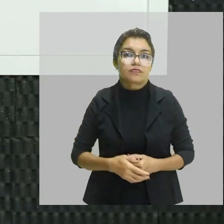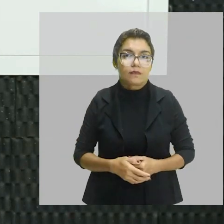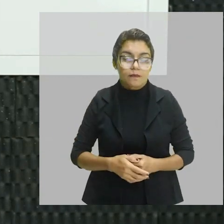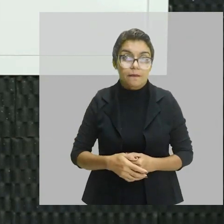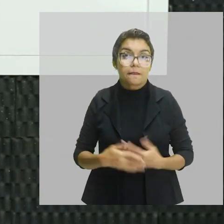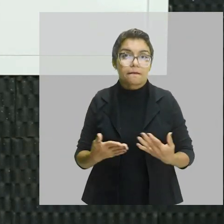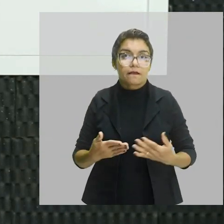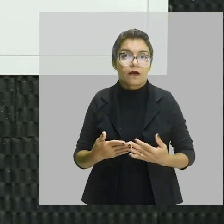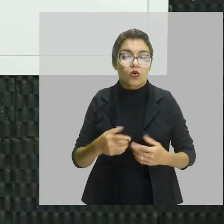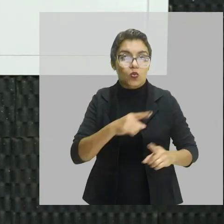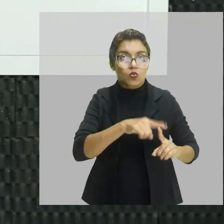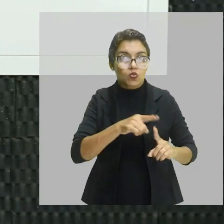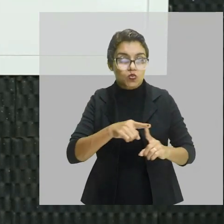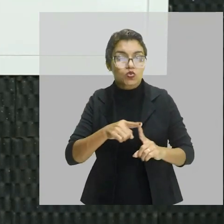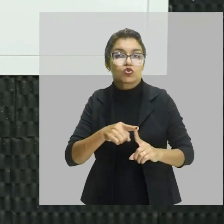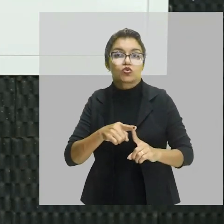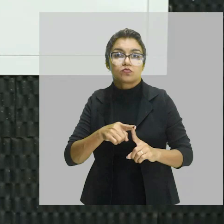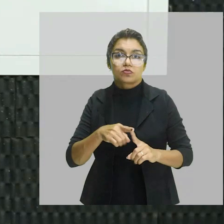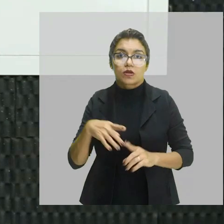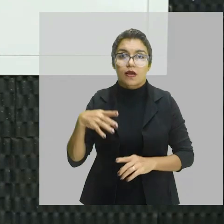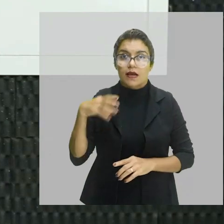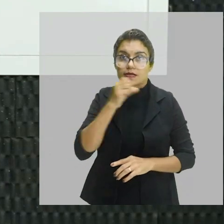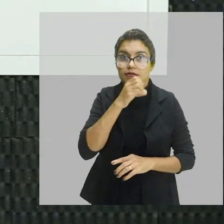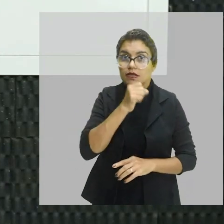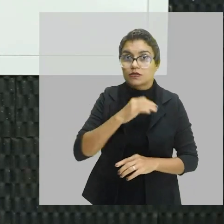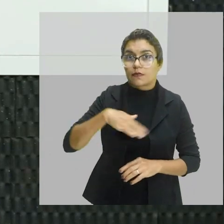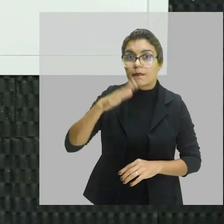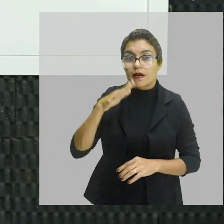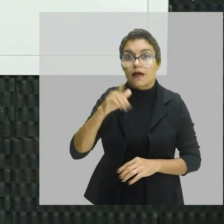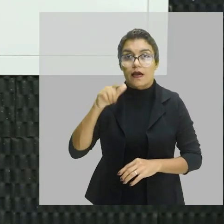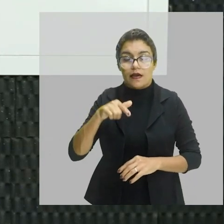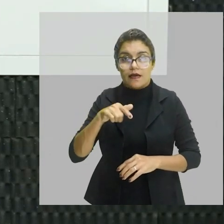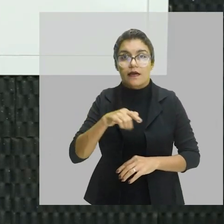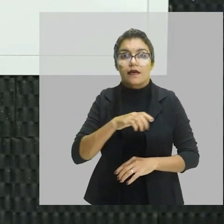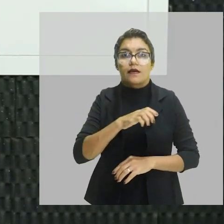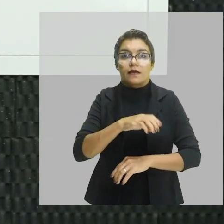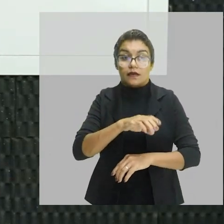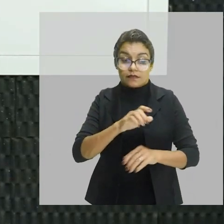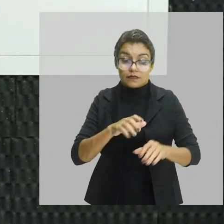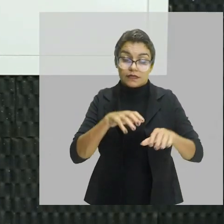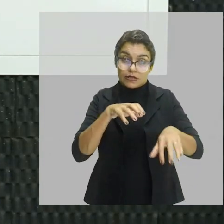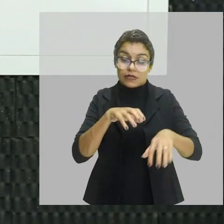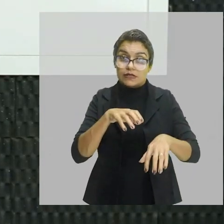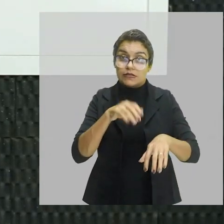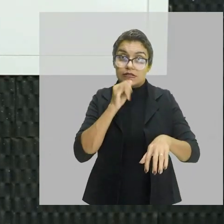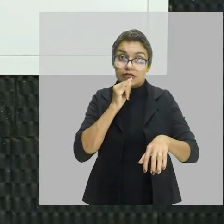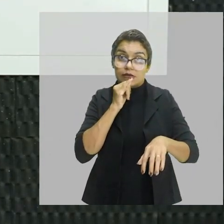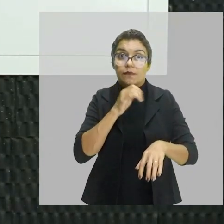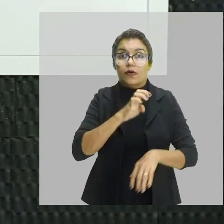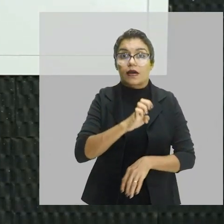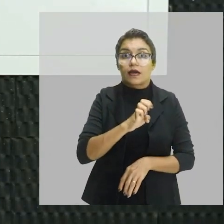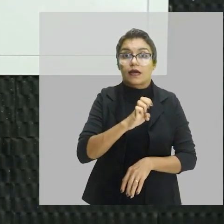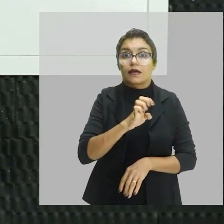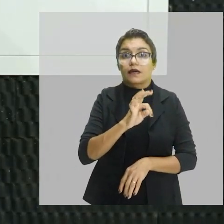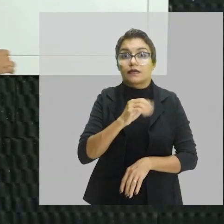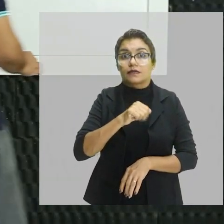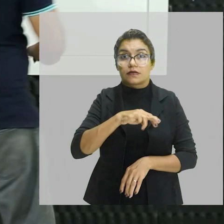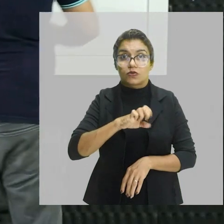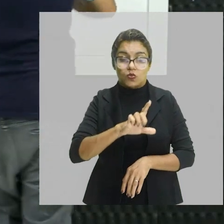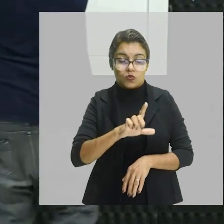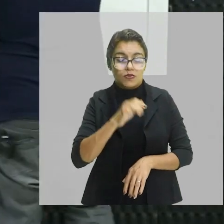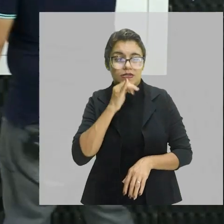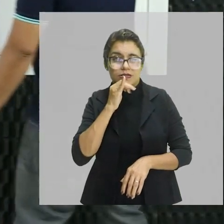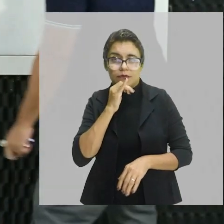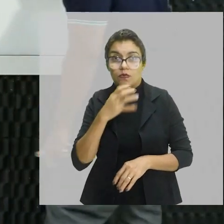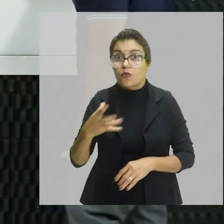a versão em que ele consegue maior aceleração é a com etanol. Preste bem atenção. A aceleração